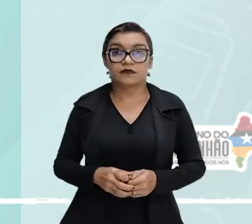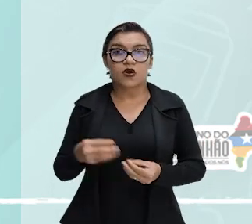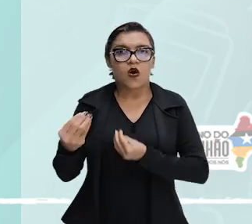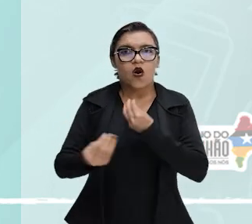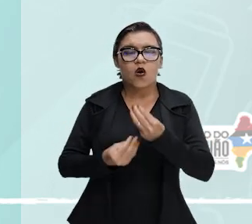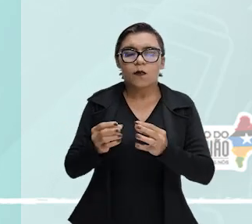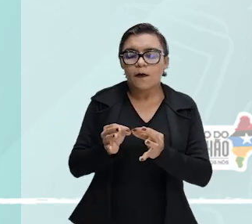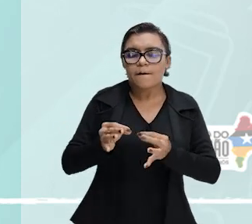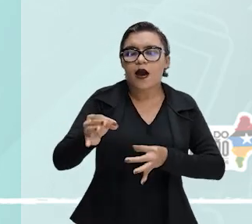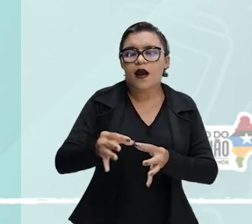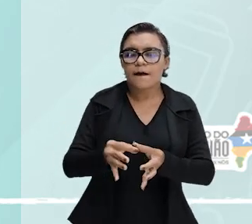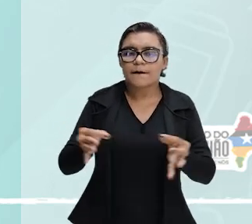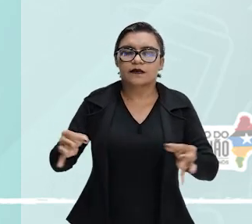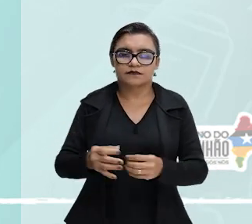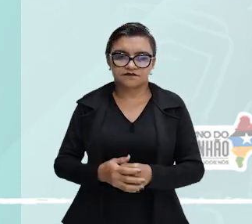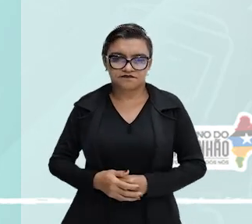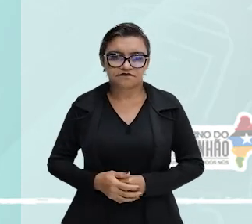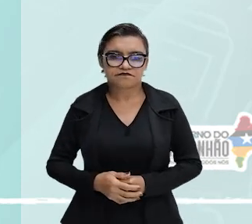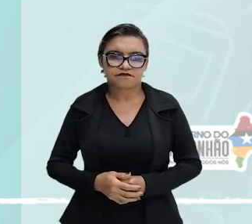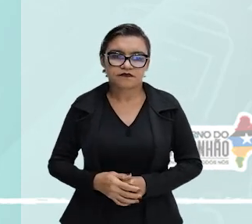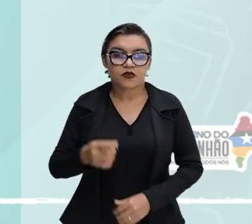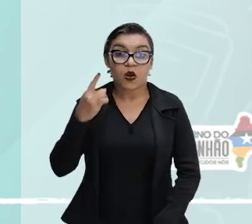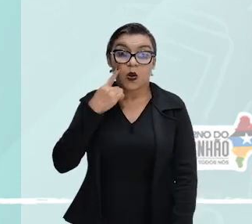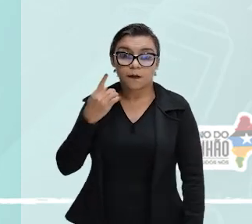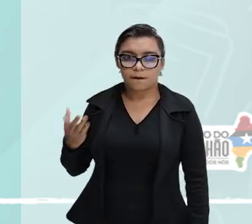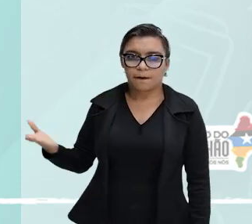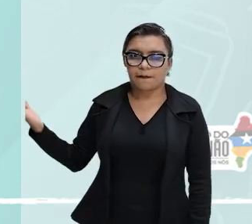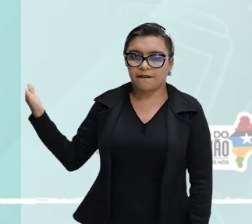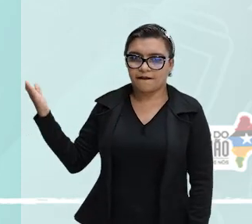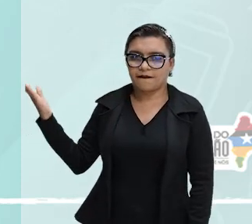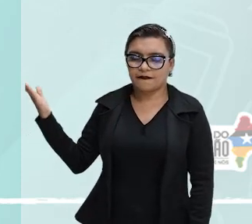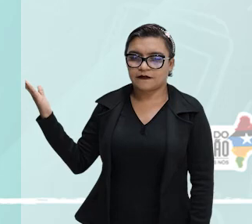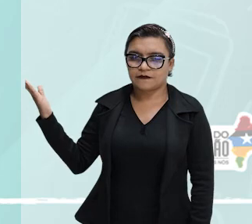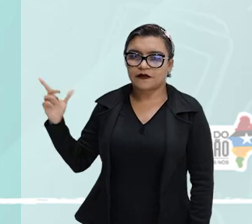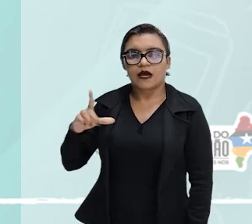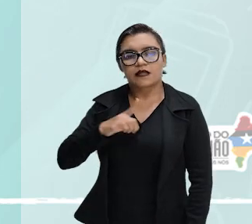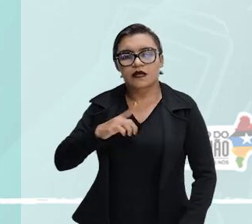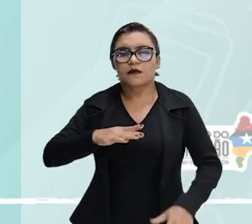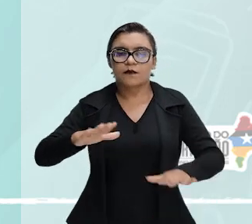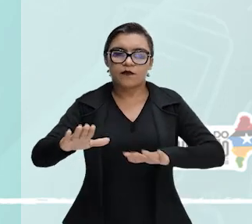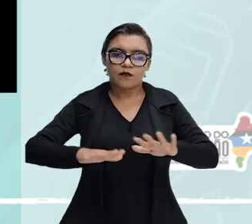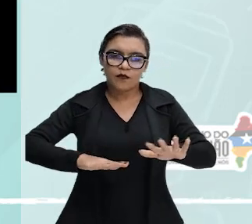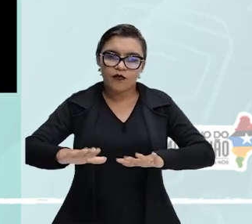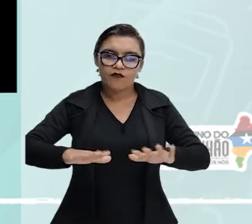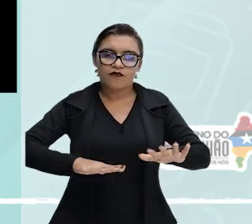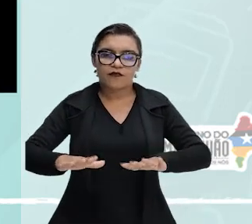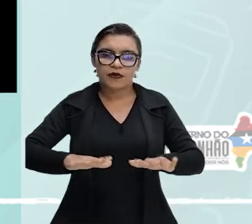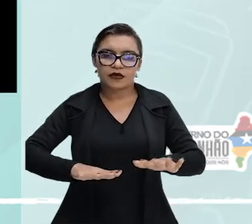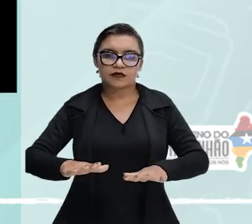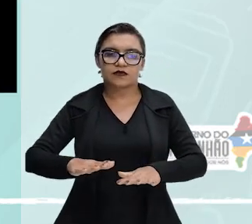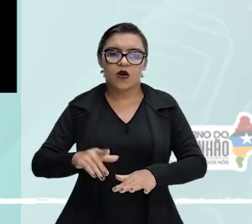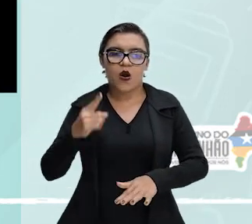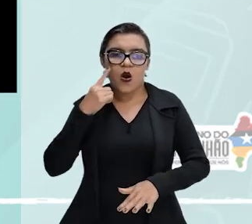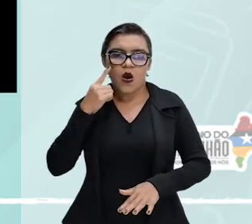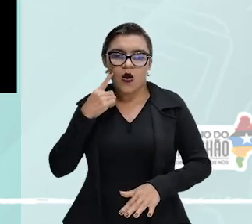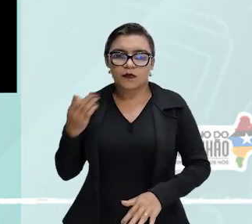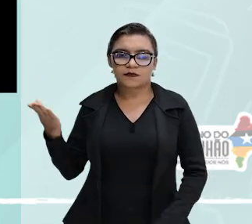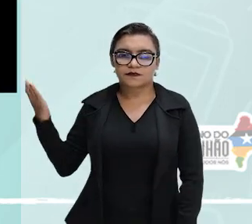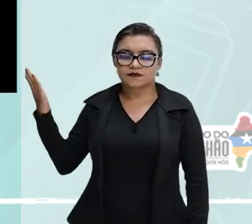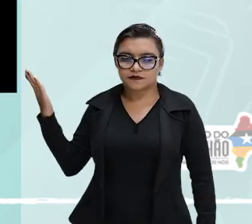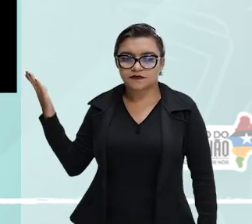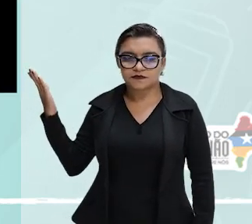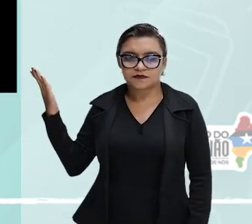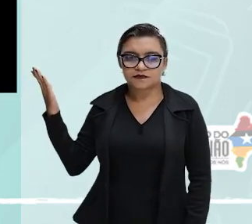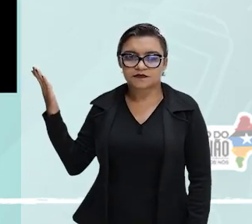fazer essas medições. Bom, então, no movimento retrógrado, nós temos essas duas animações, que é muito simples de